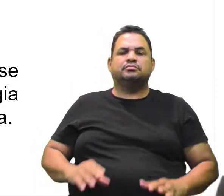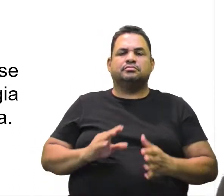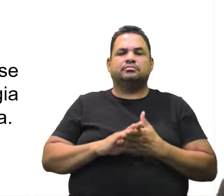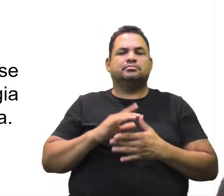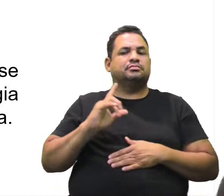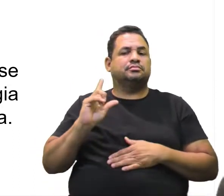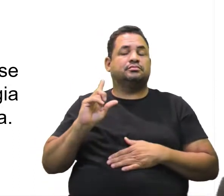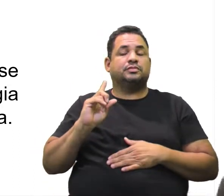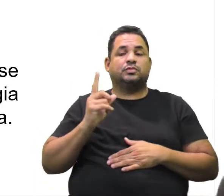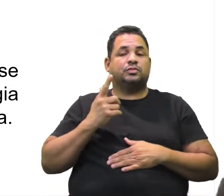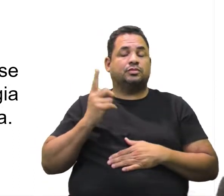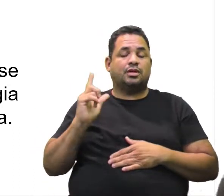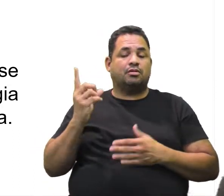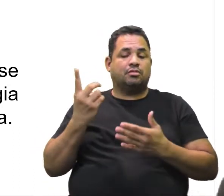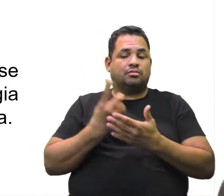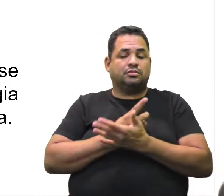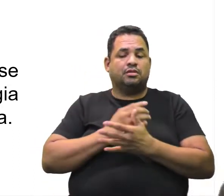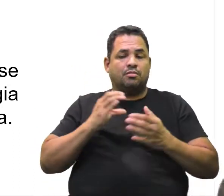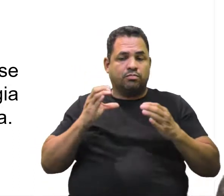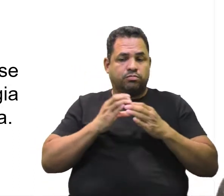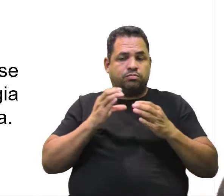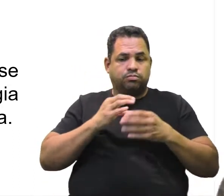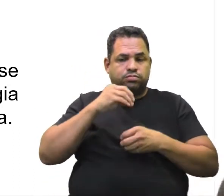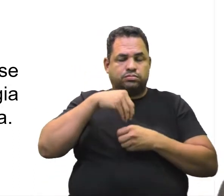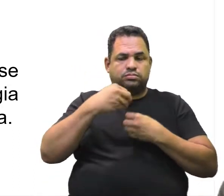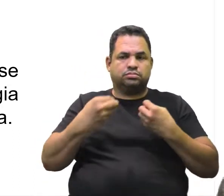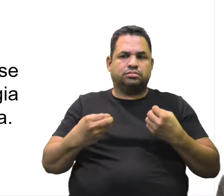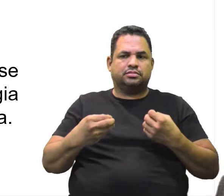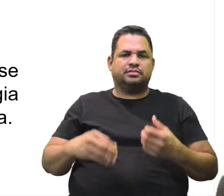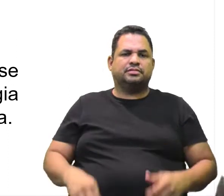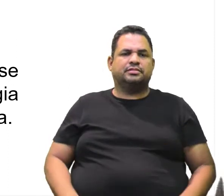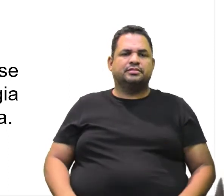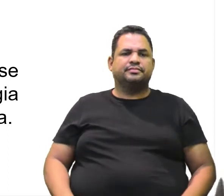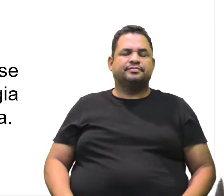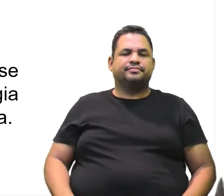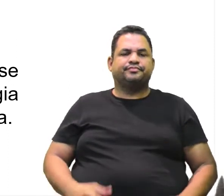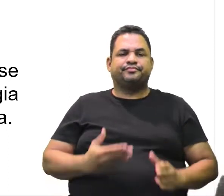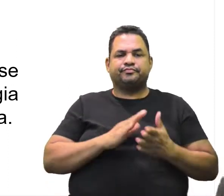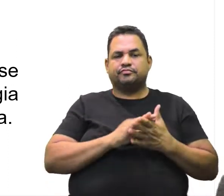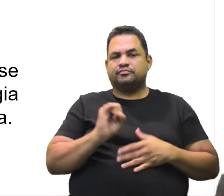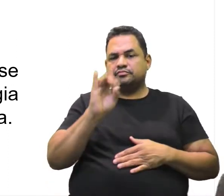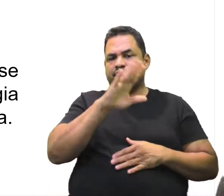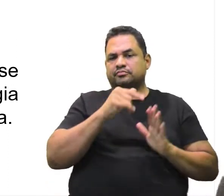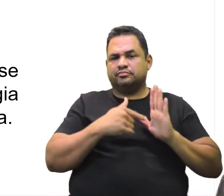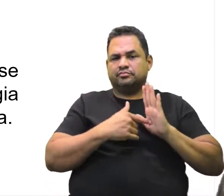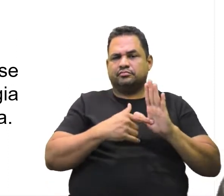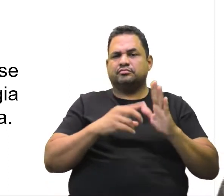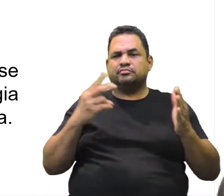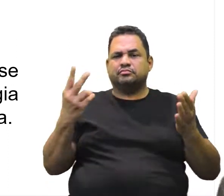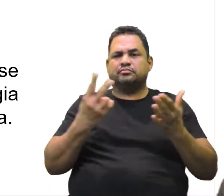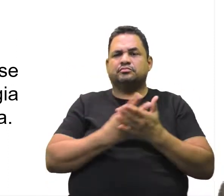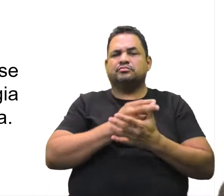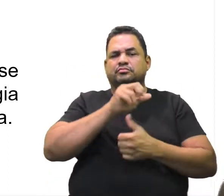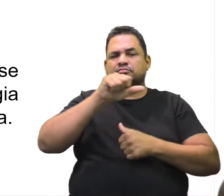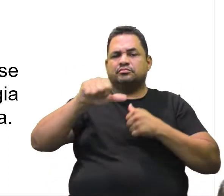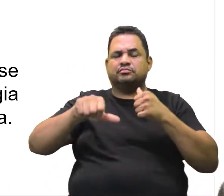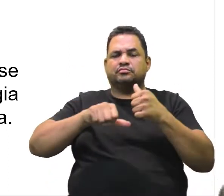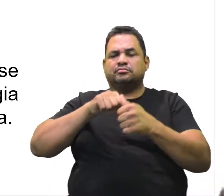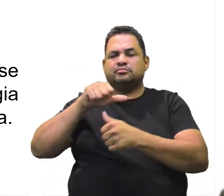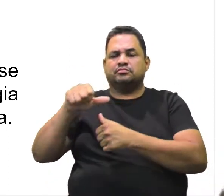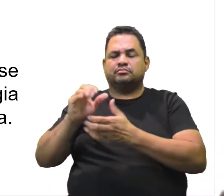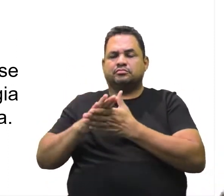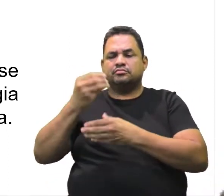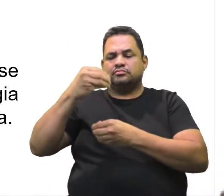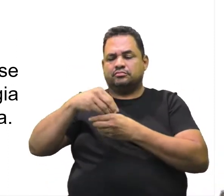sem que ocorra variação de pressão externa. A figura abaixo representa a ocorrência dessas transições